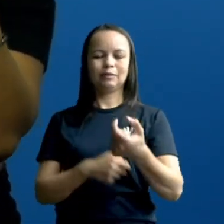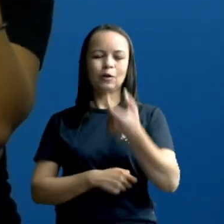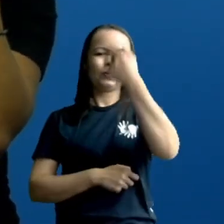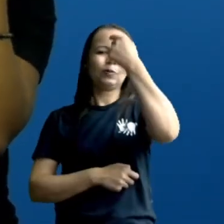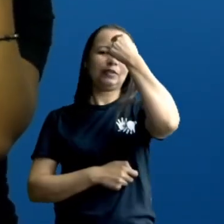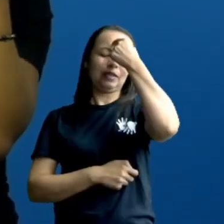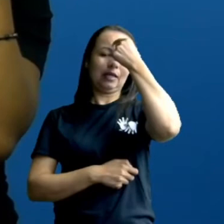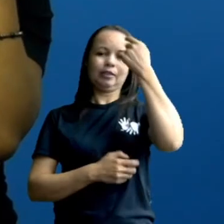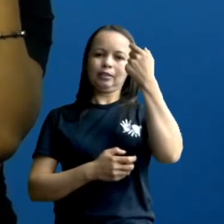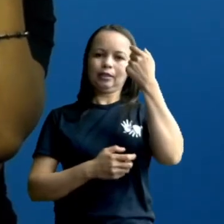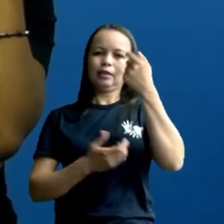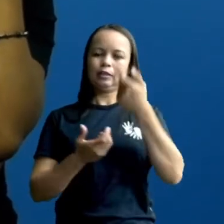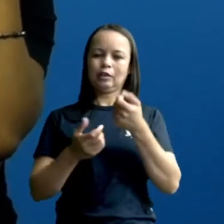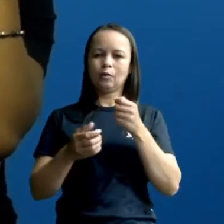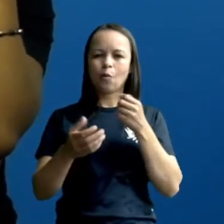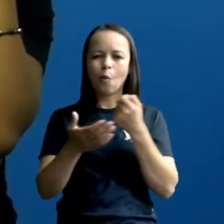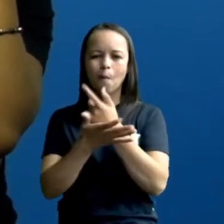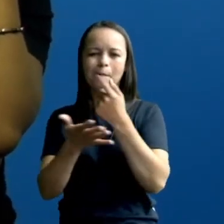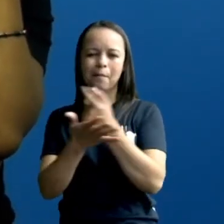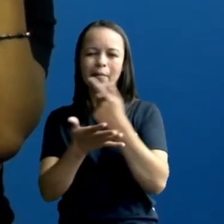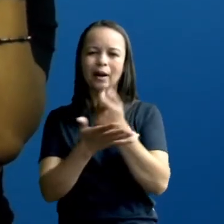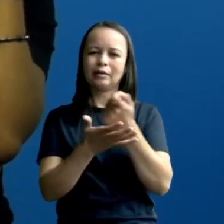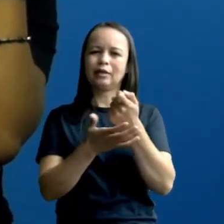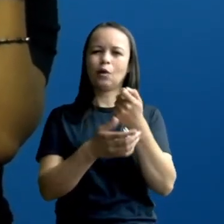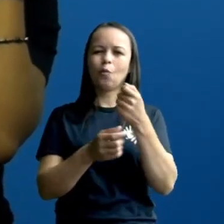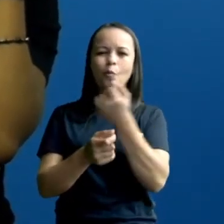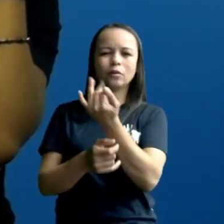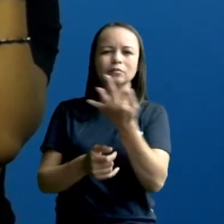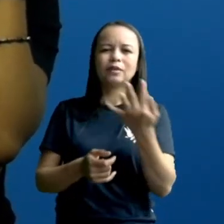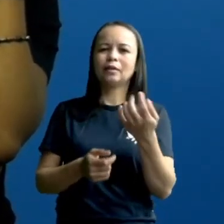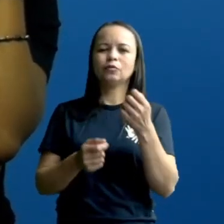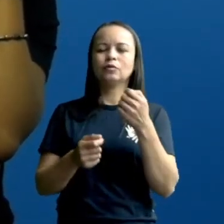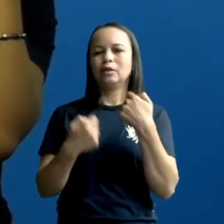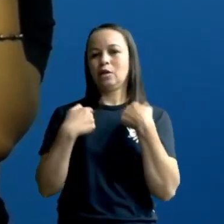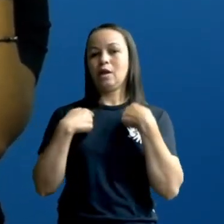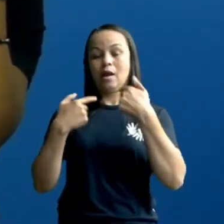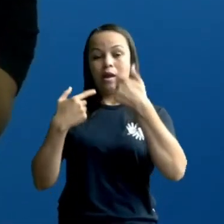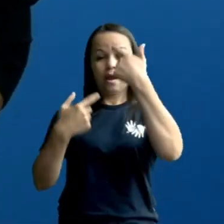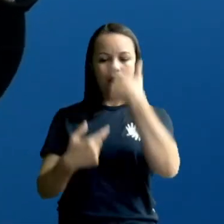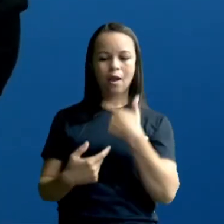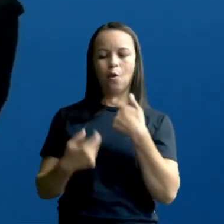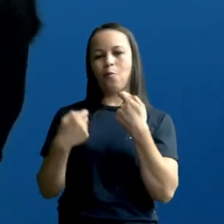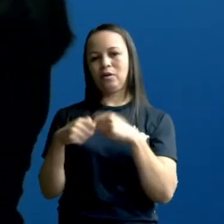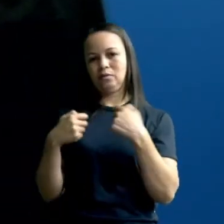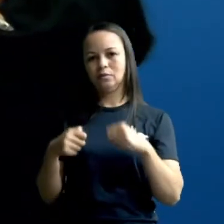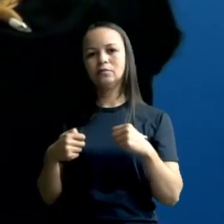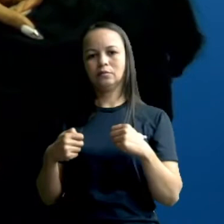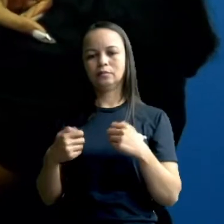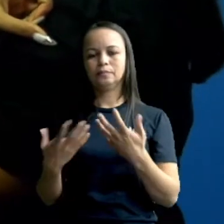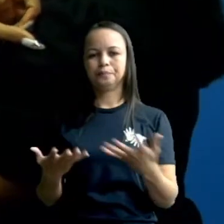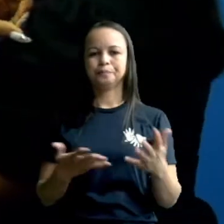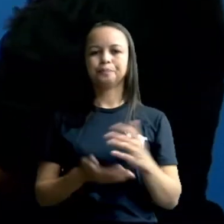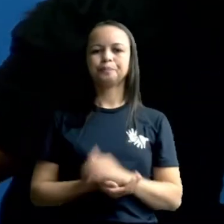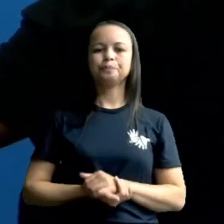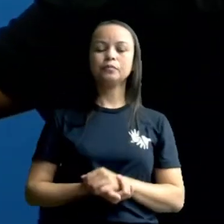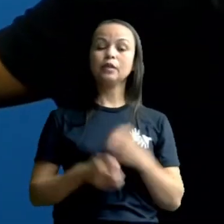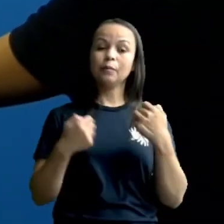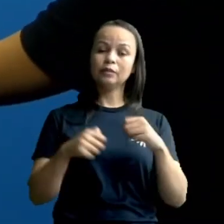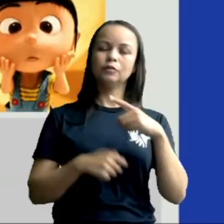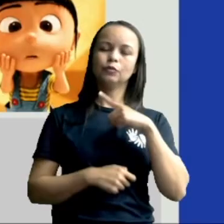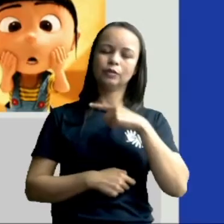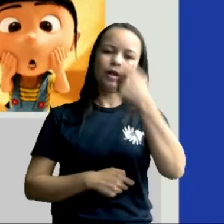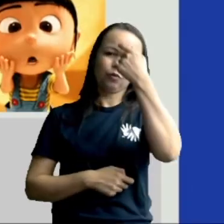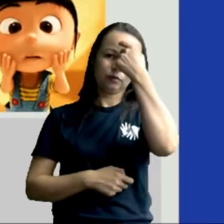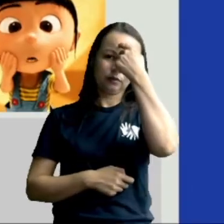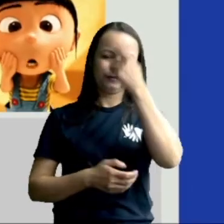e da quantidade que eu tenho que consumir. Eu tenho que ter essa consciência, certo? Então, vamos lá. Vimos aí